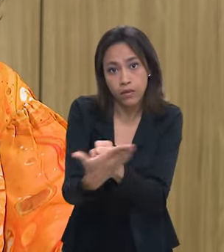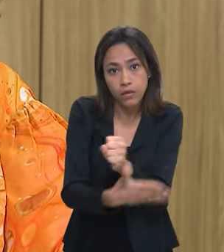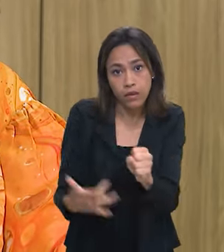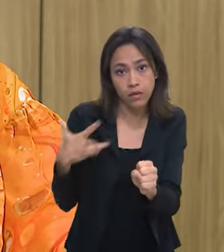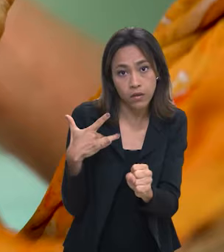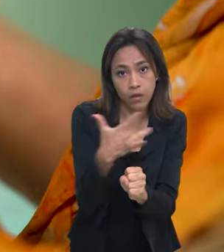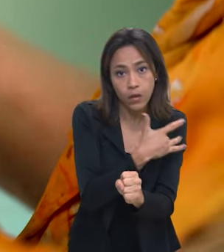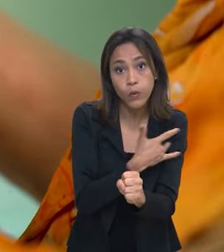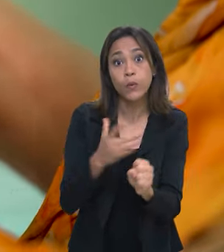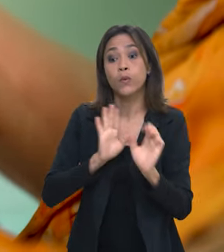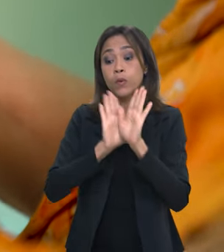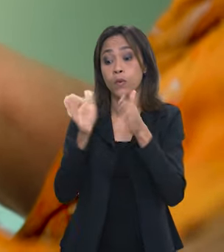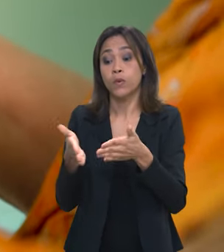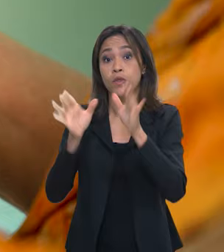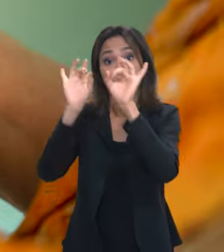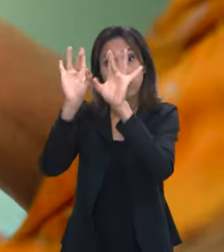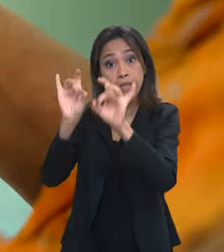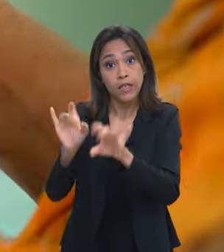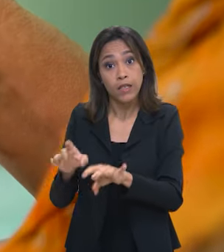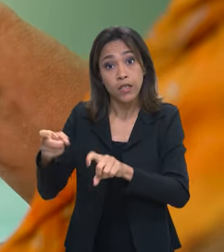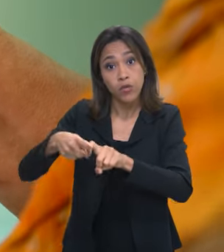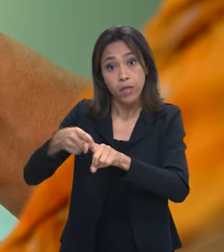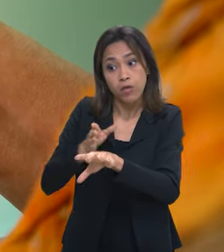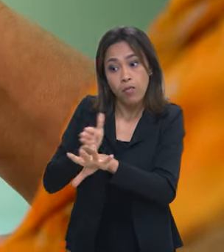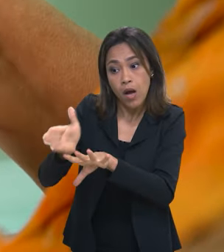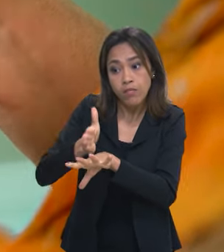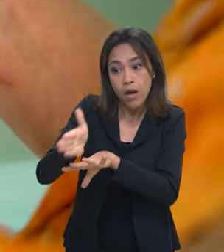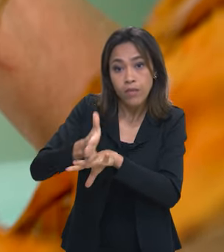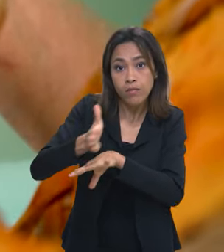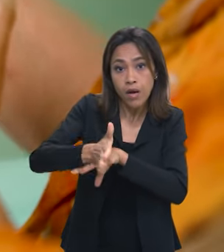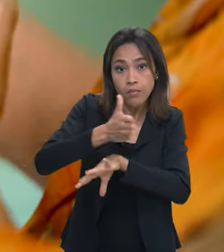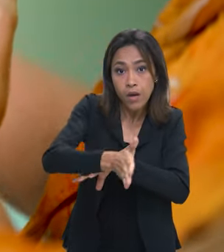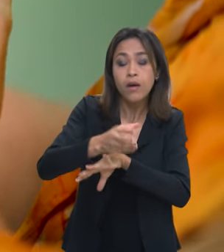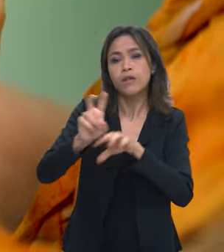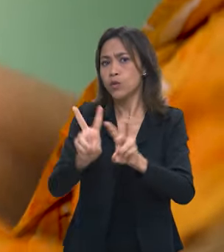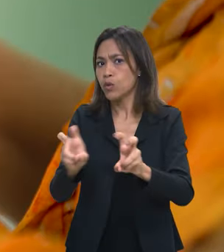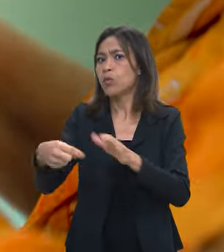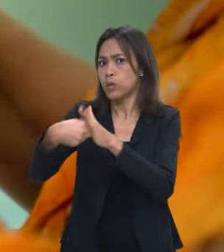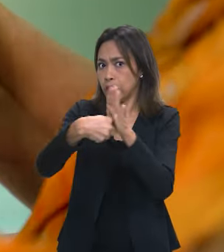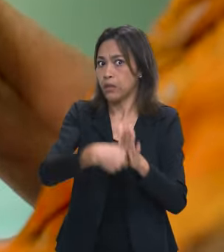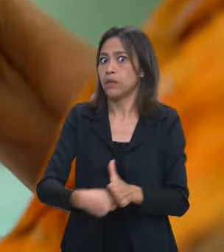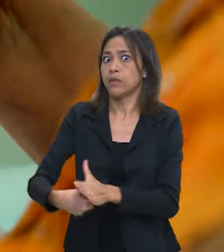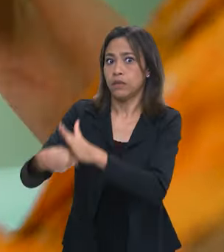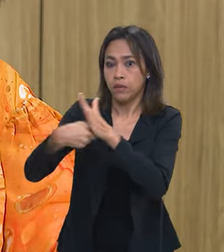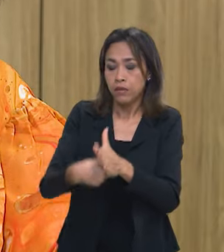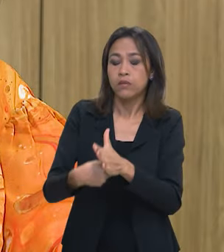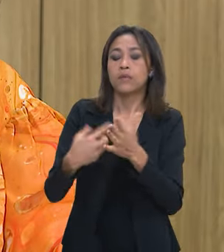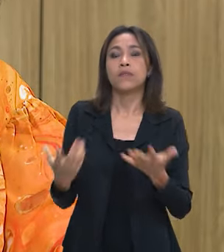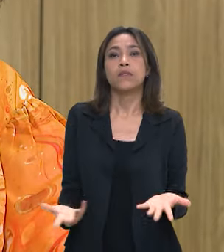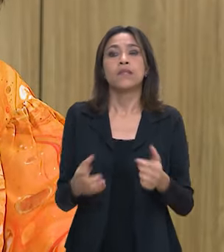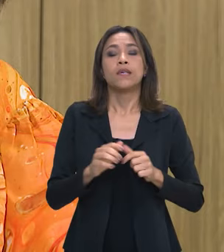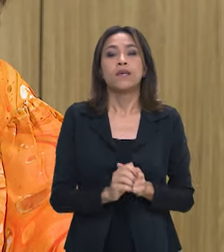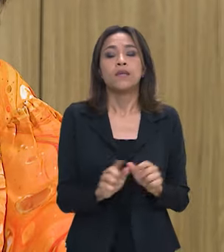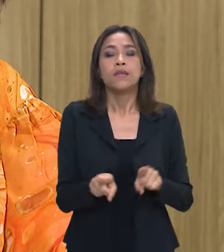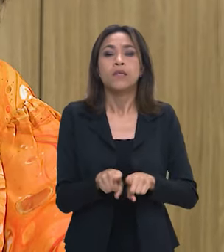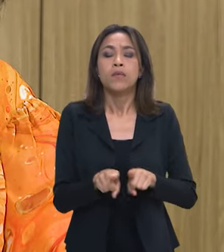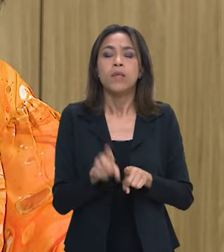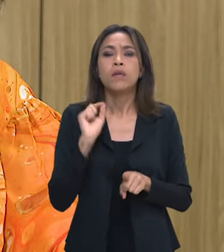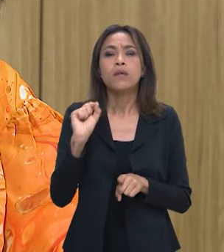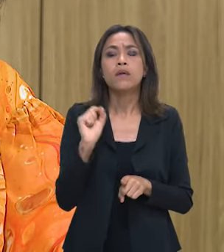primária, na atenção especializada, que dá conta dos exames, que dá conta